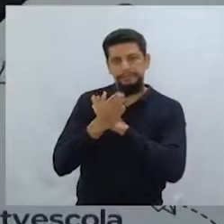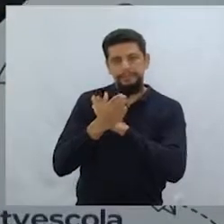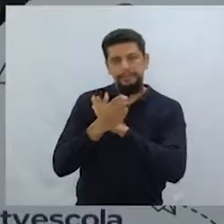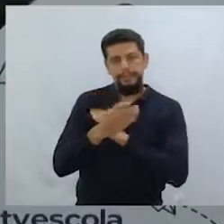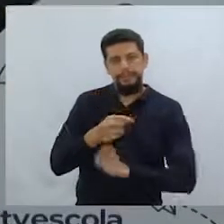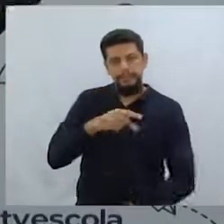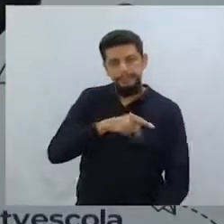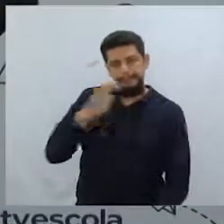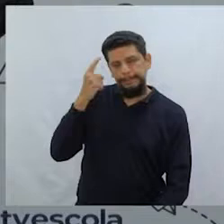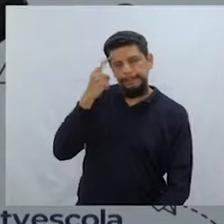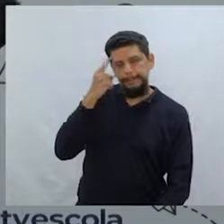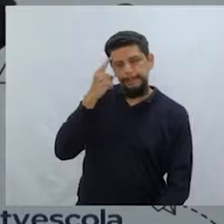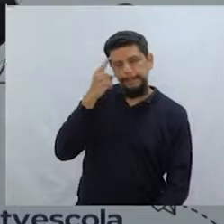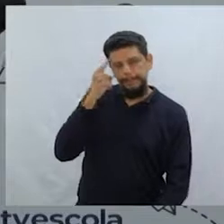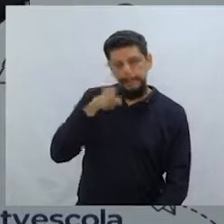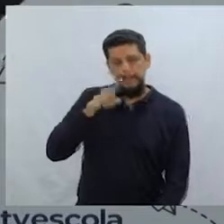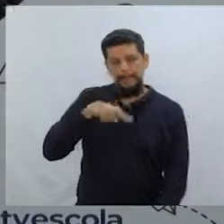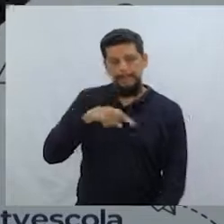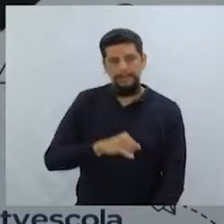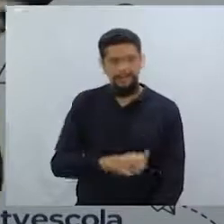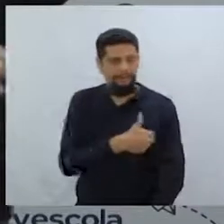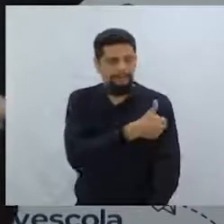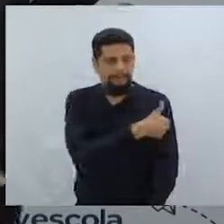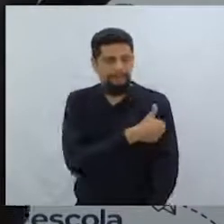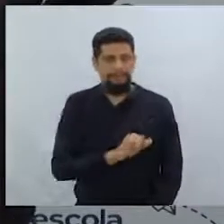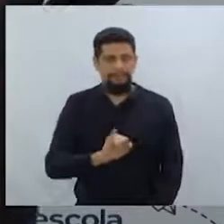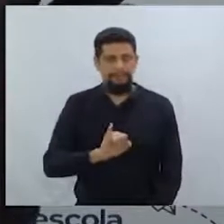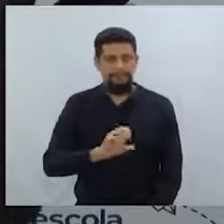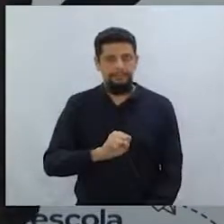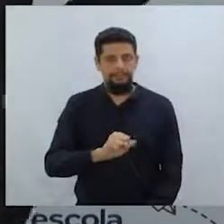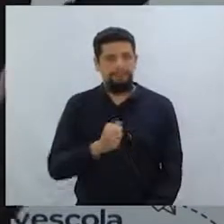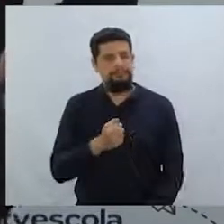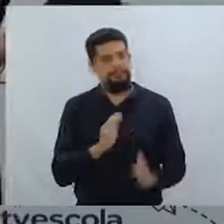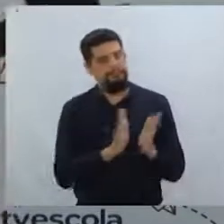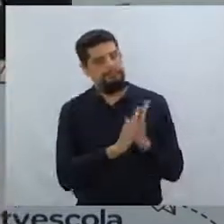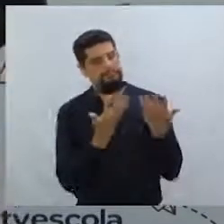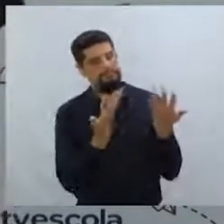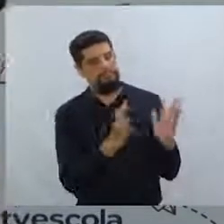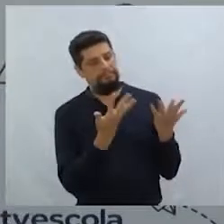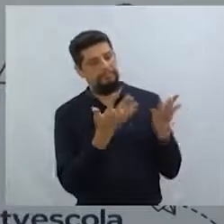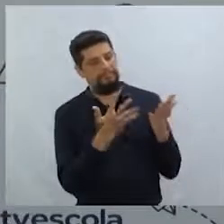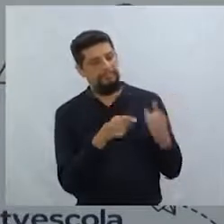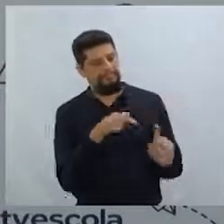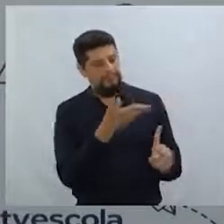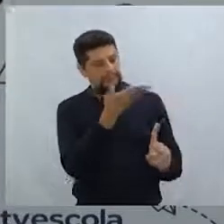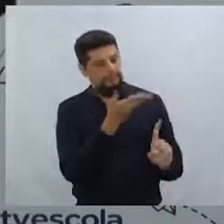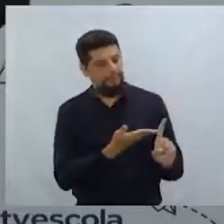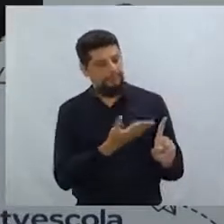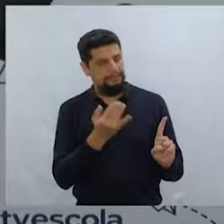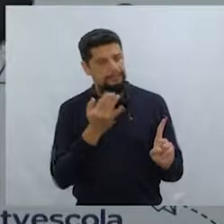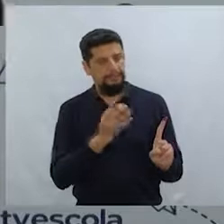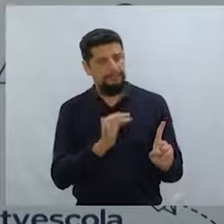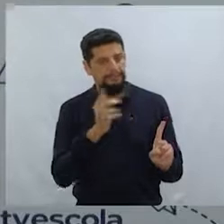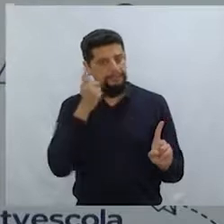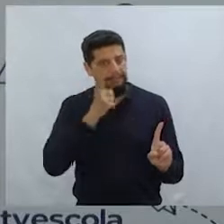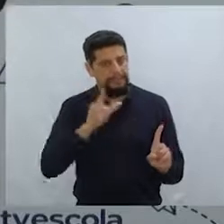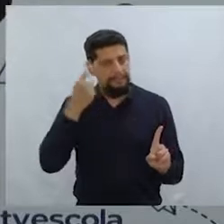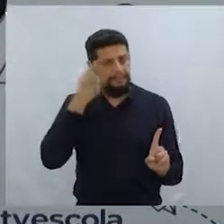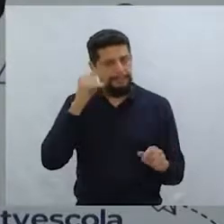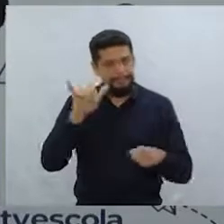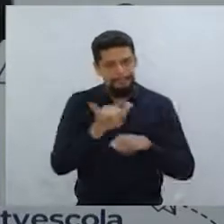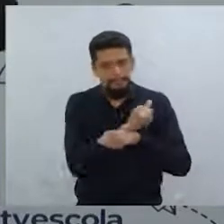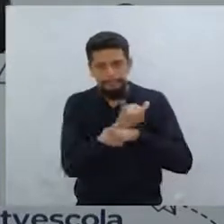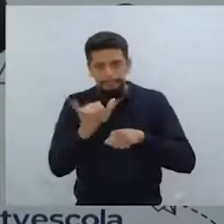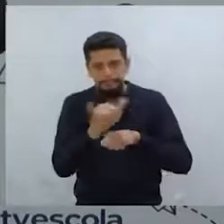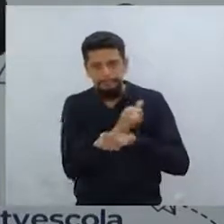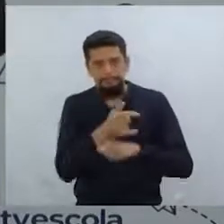professora Márcia estava pensativa aqui em quem seria. Então, foi a Isa, muito bem. A Isa que ganhou, porque ela foi pensando